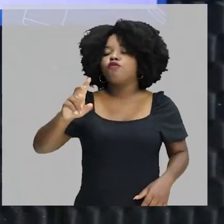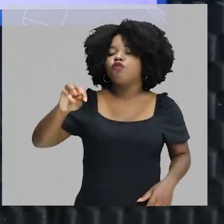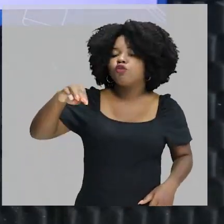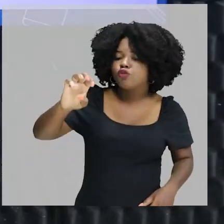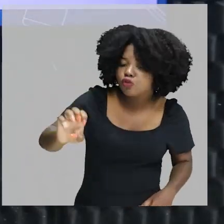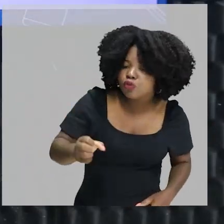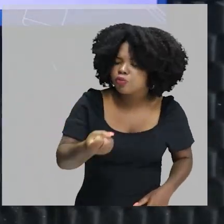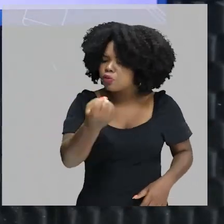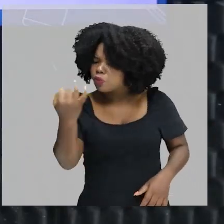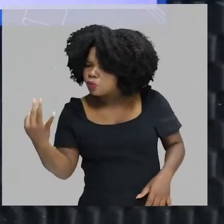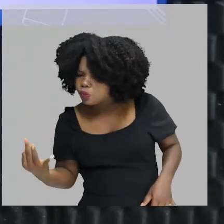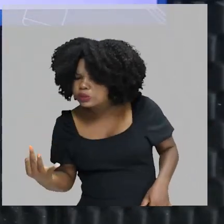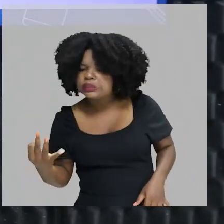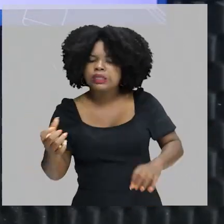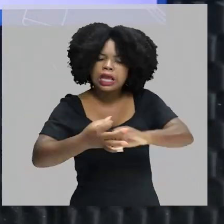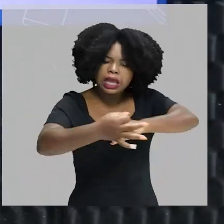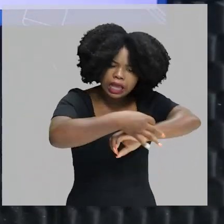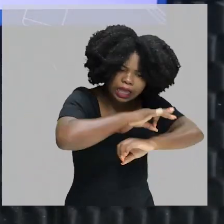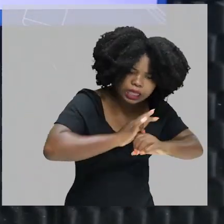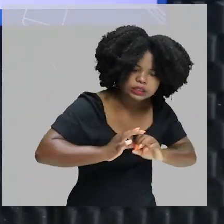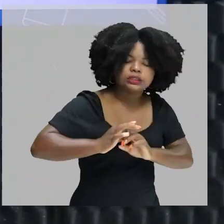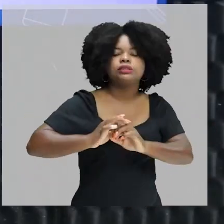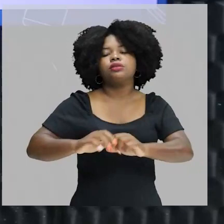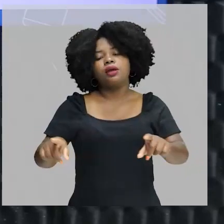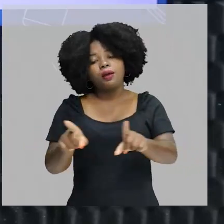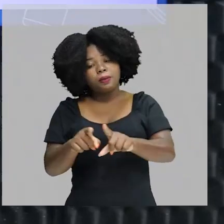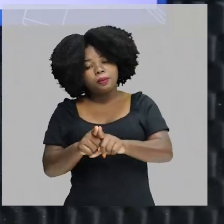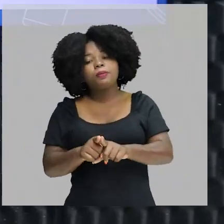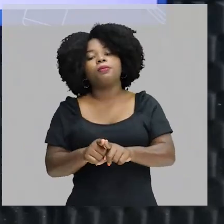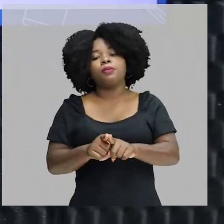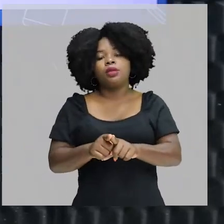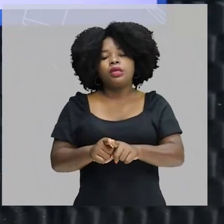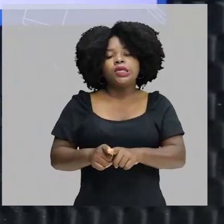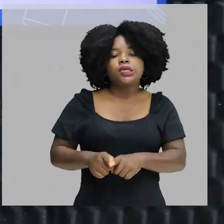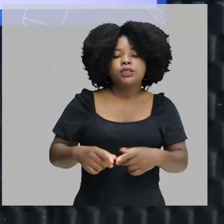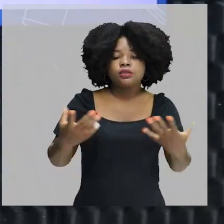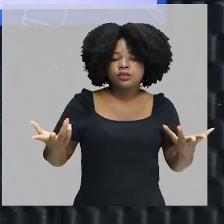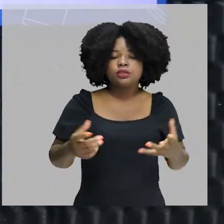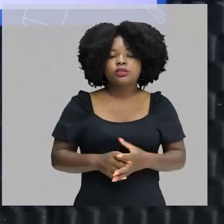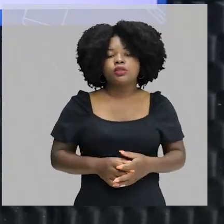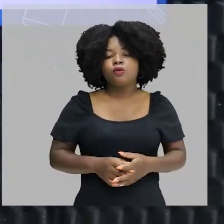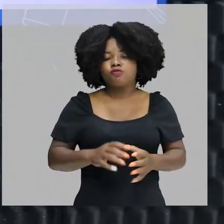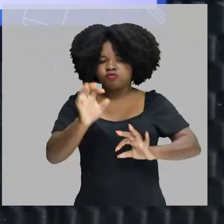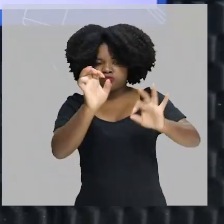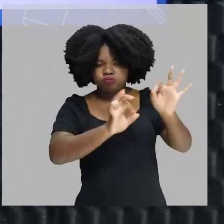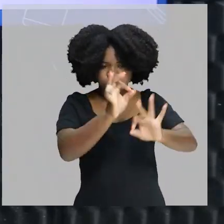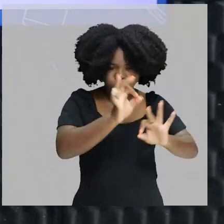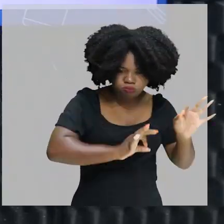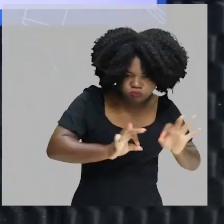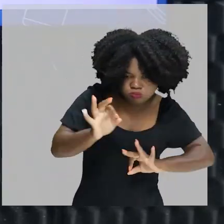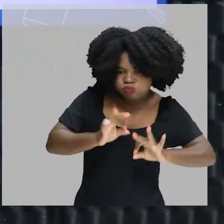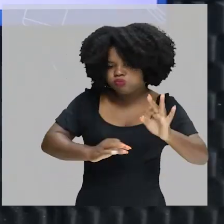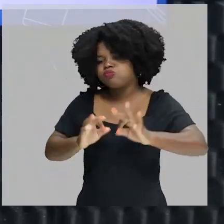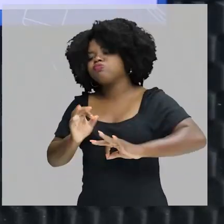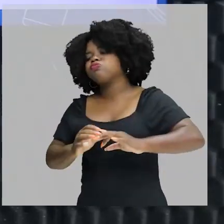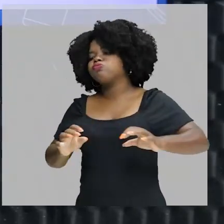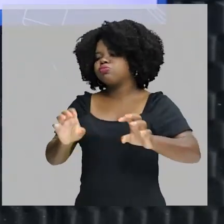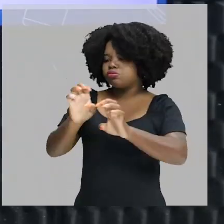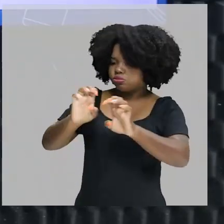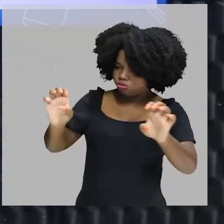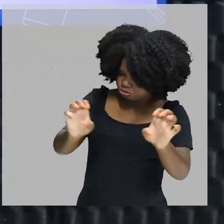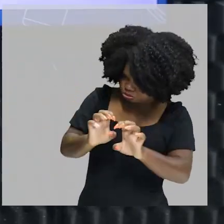molar, quantidade de partículas, quantidade de moléculas, show? Número de mols. Então, com base nessas